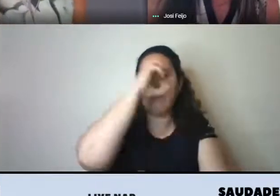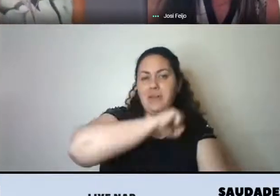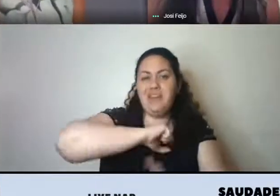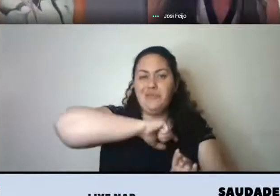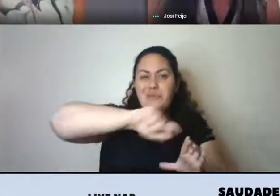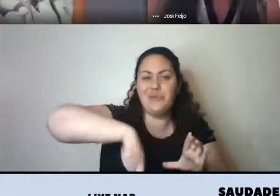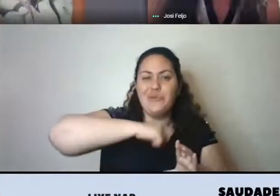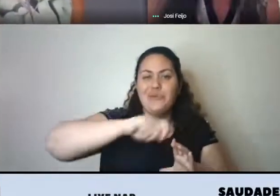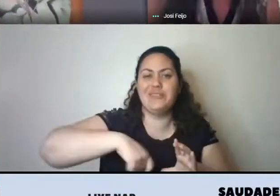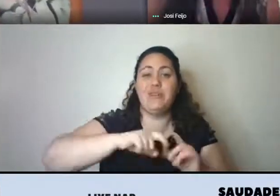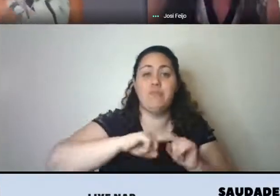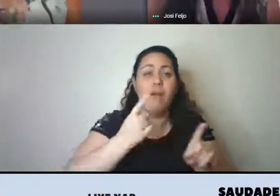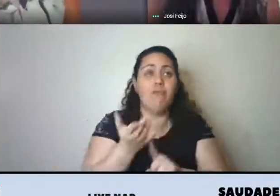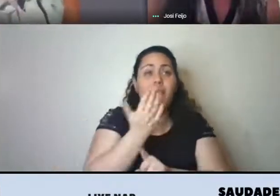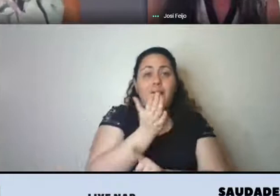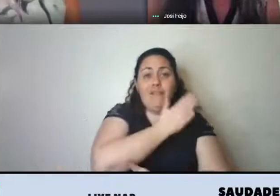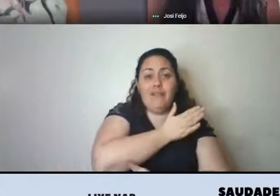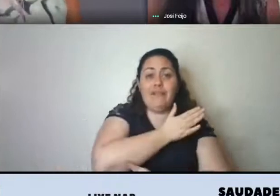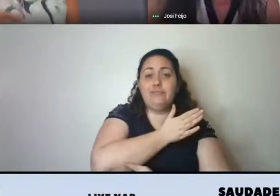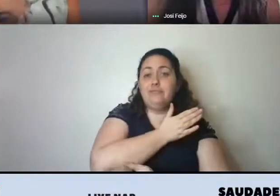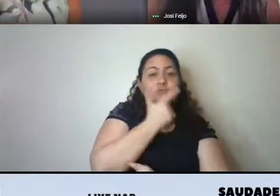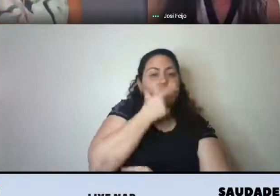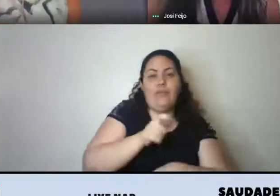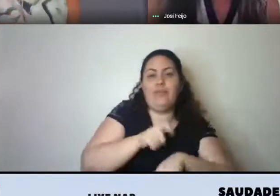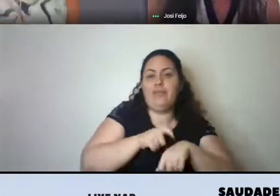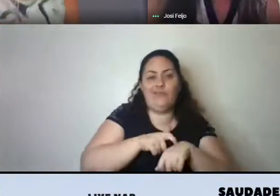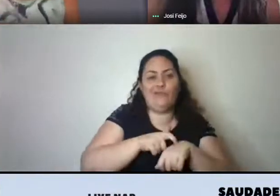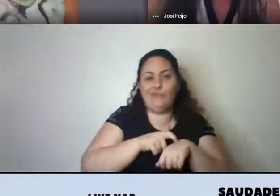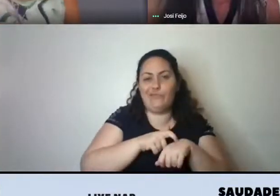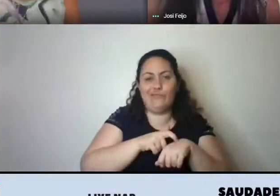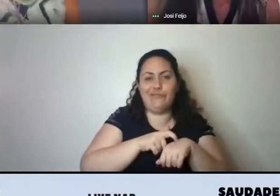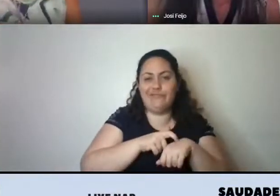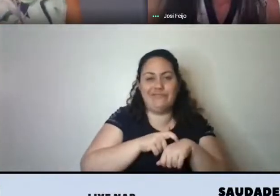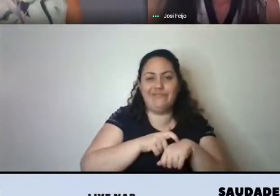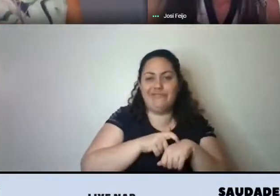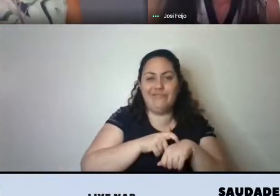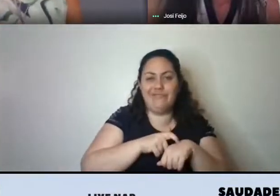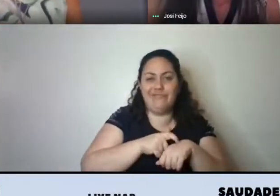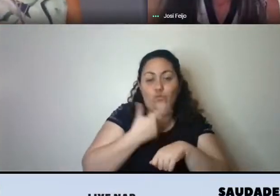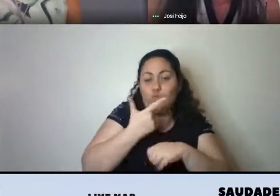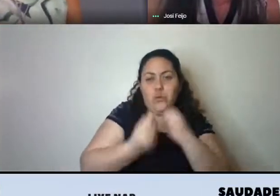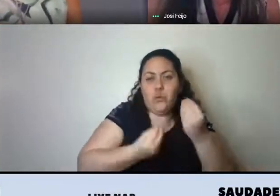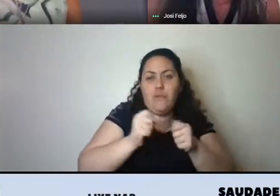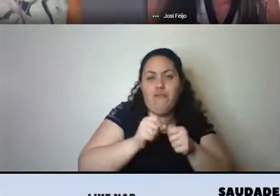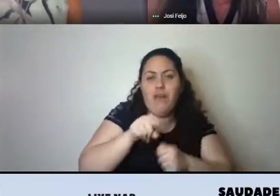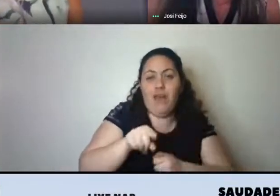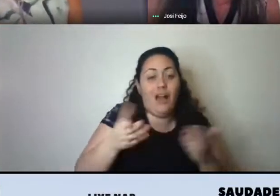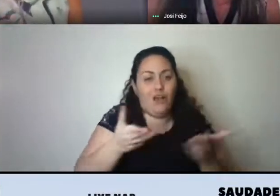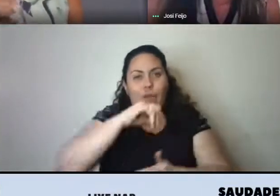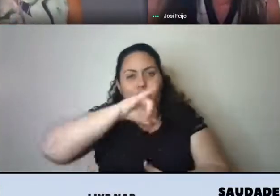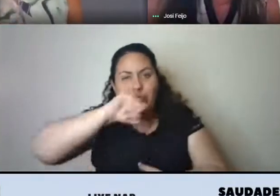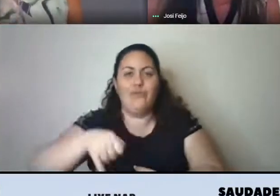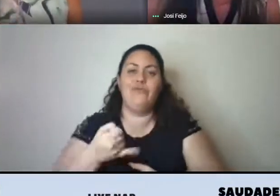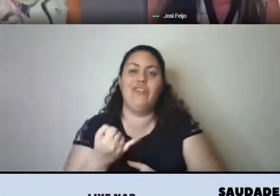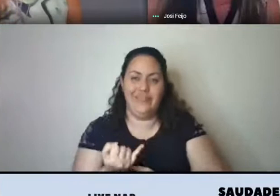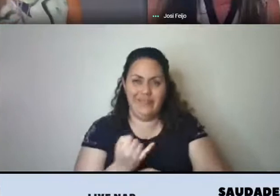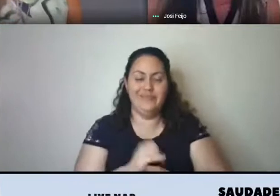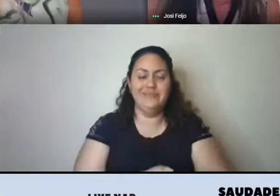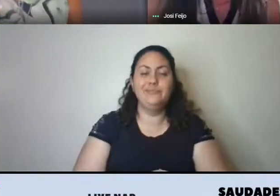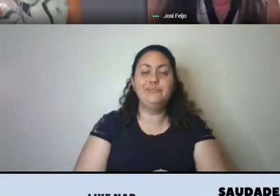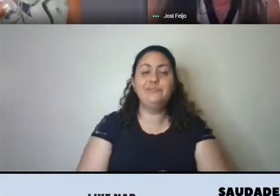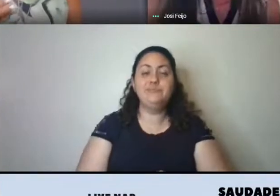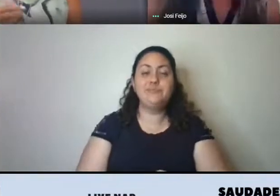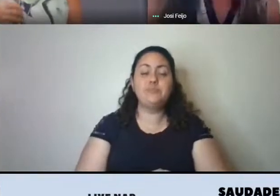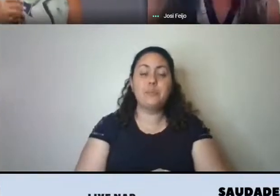que num outro momento, numa outra rotina, não tinha um tempo, né? Então, assim, e até